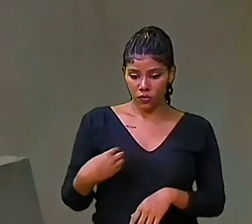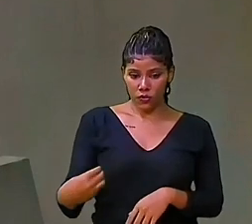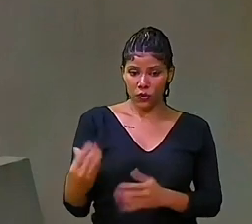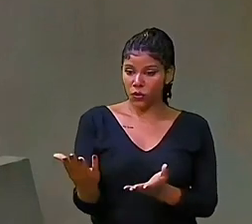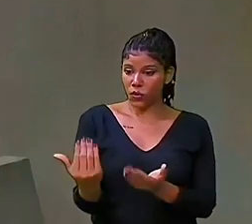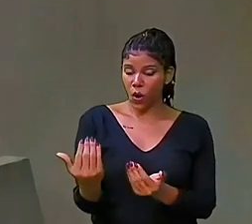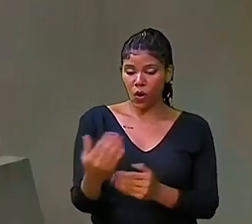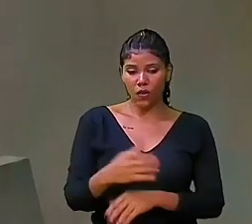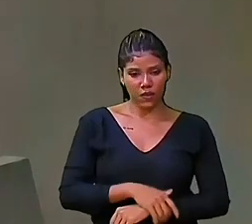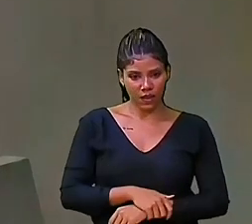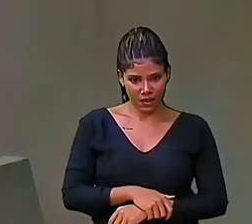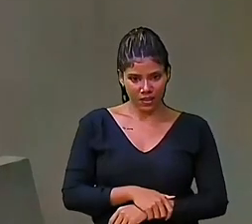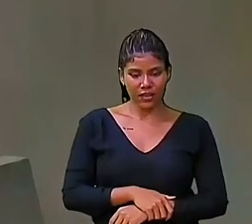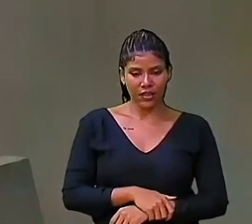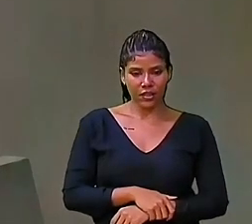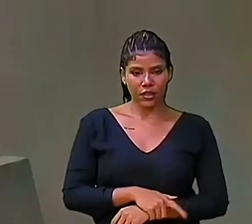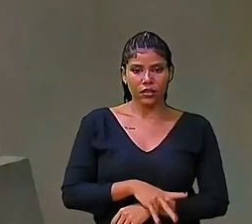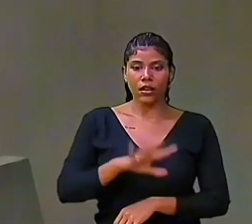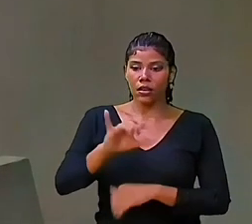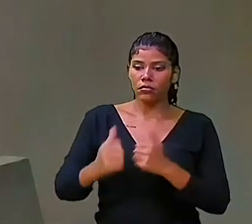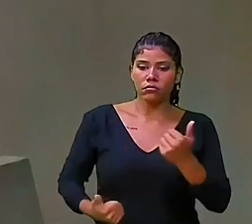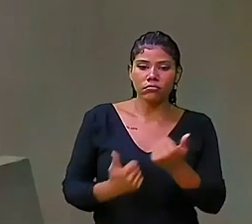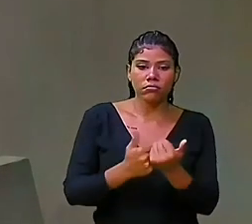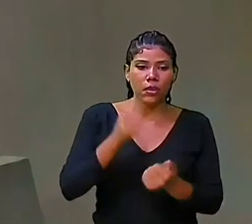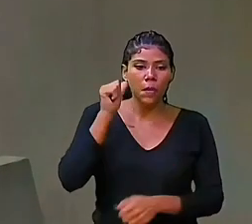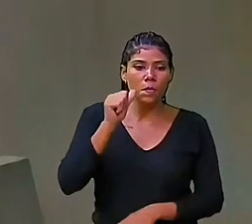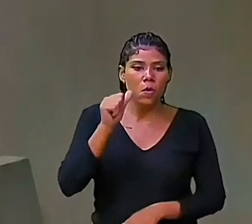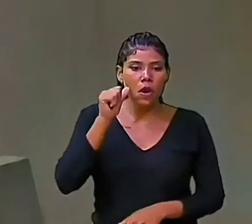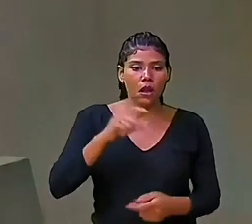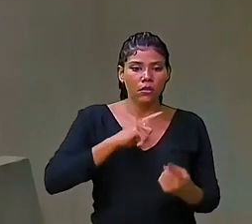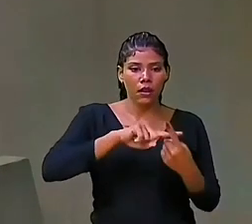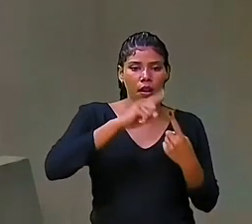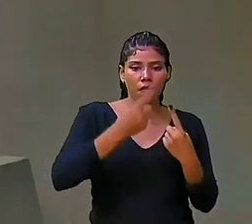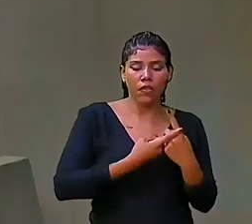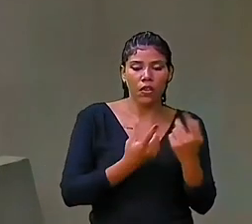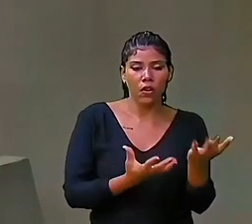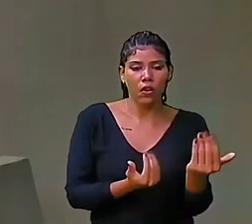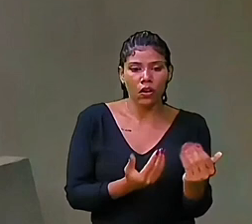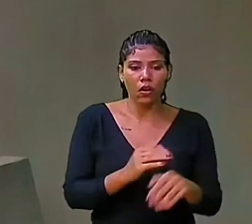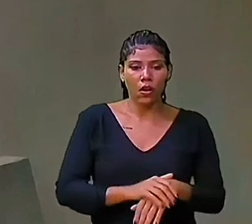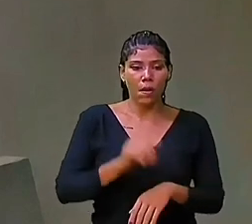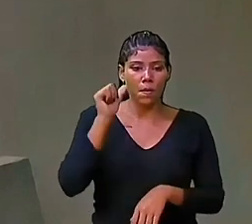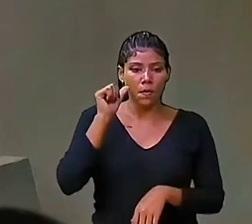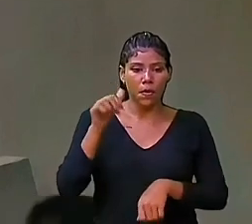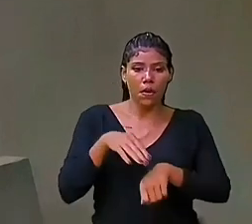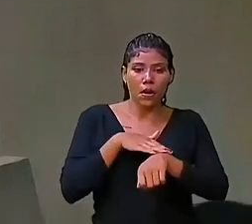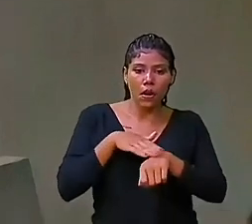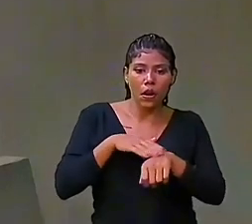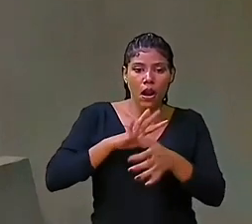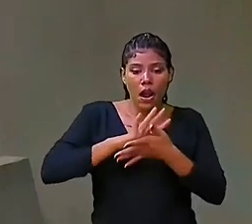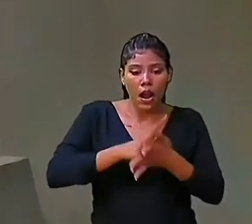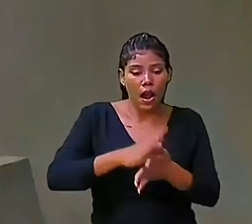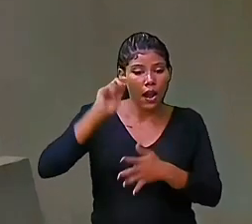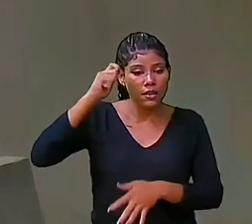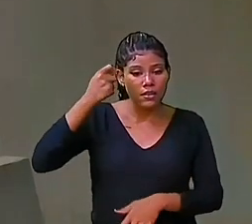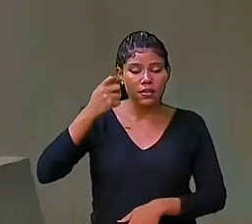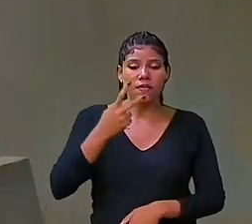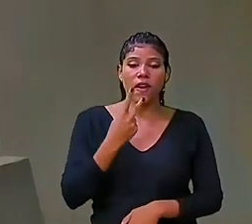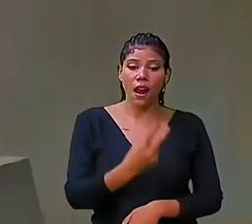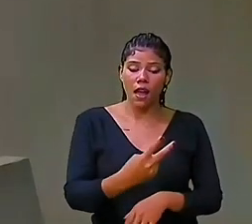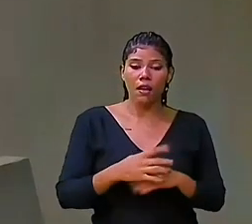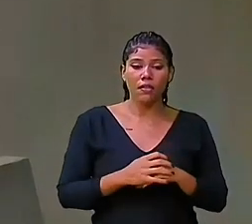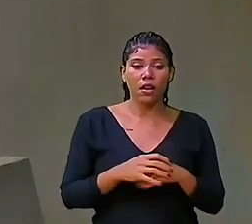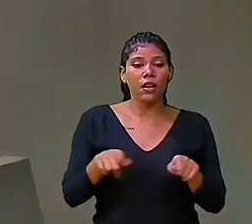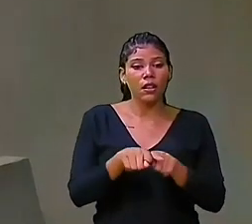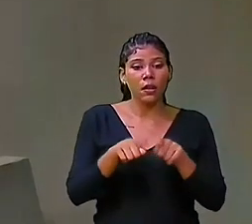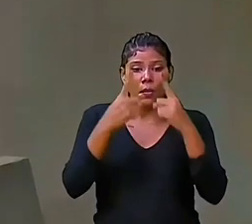necessidade de apoiar as mães solo. Ela, como uma mulher negra, que sofreu racismo na pele, falava sobre isso. Falava